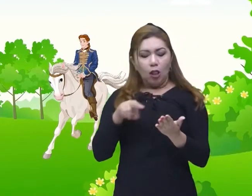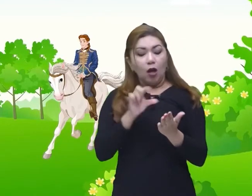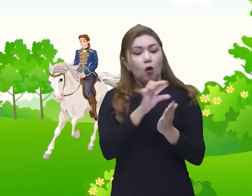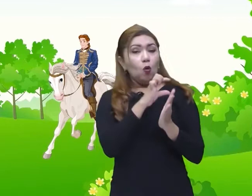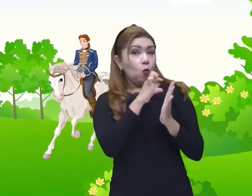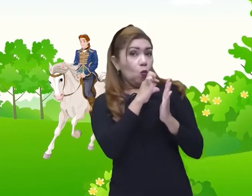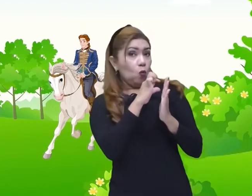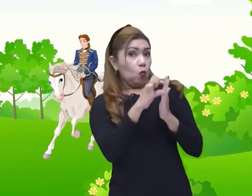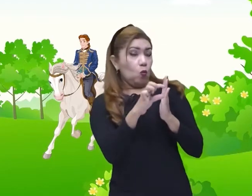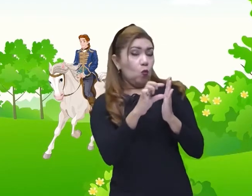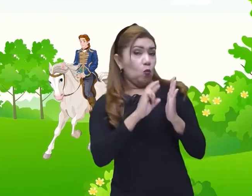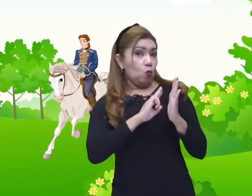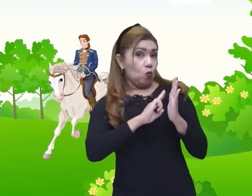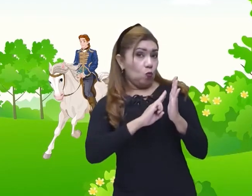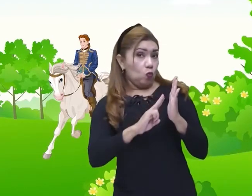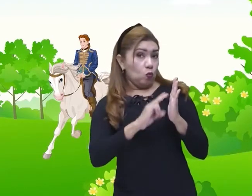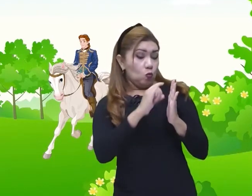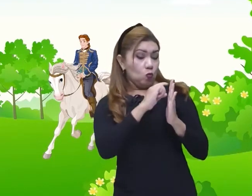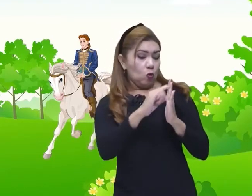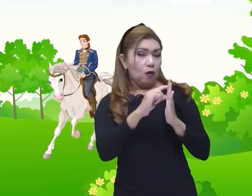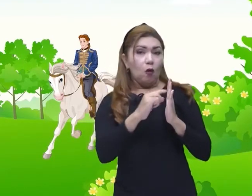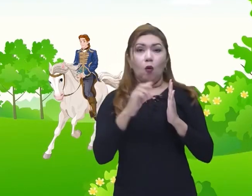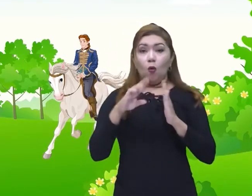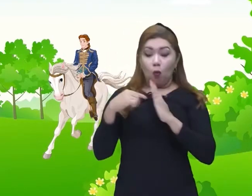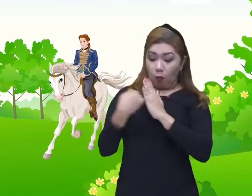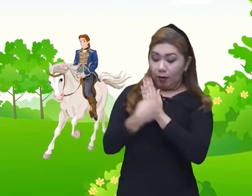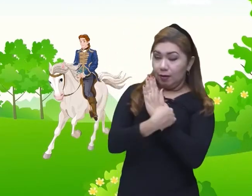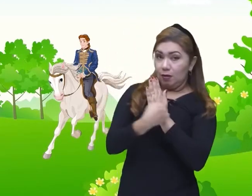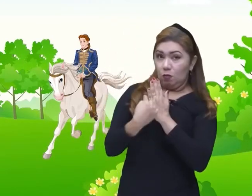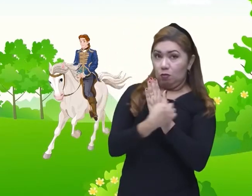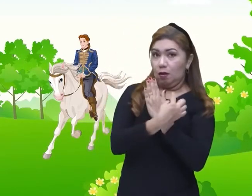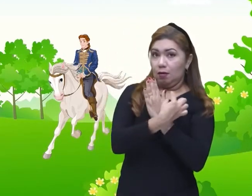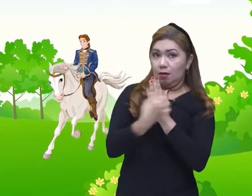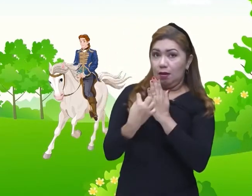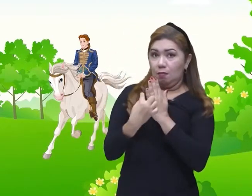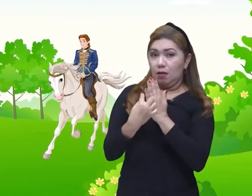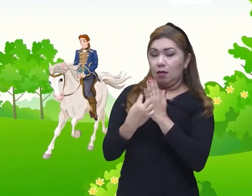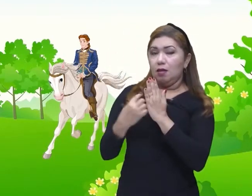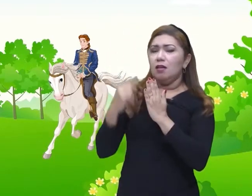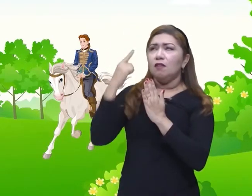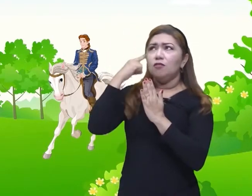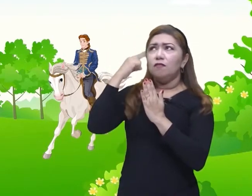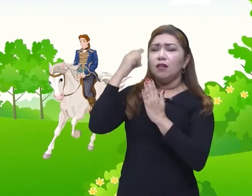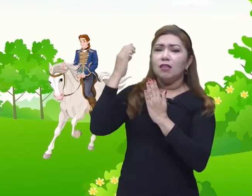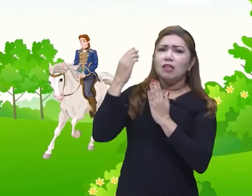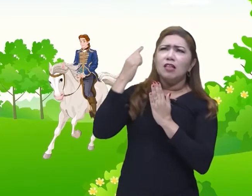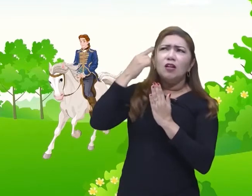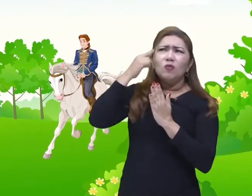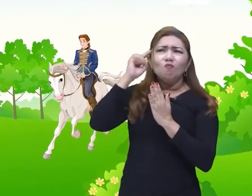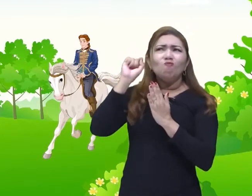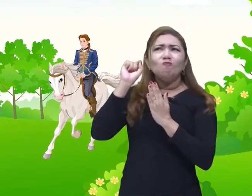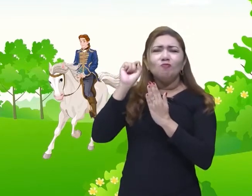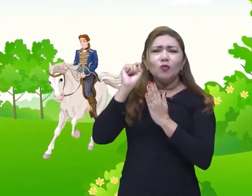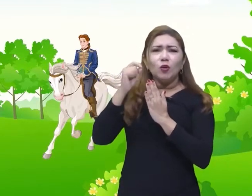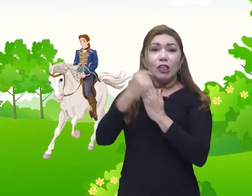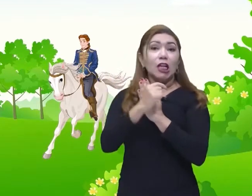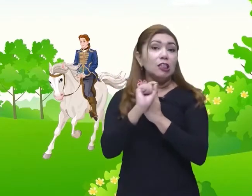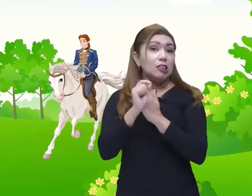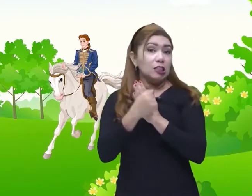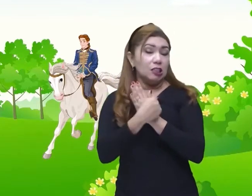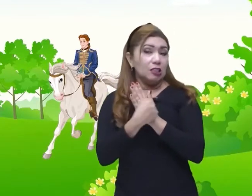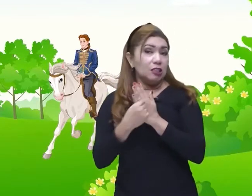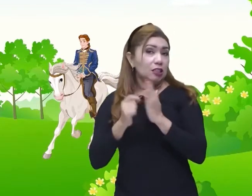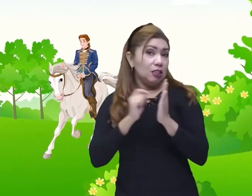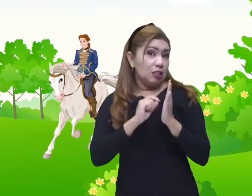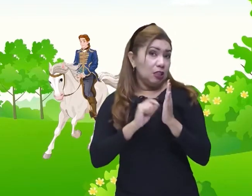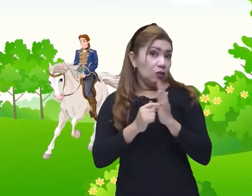título, a capa. Você vai ler e vai entender na sua cabecinha o que está escrito dentro